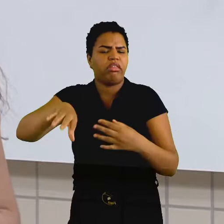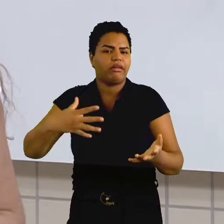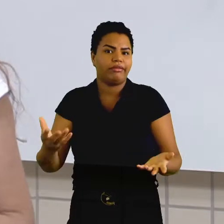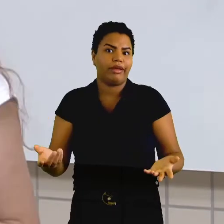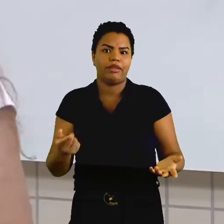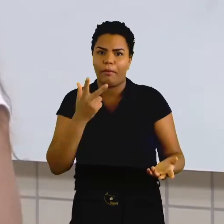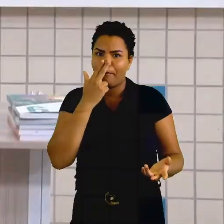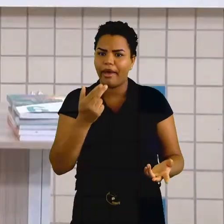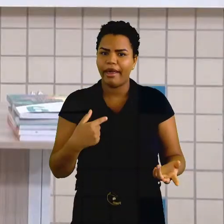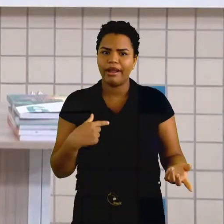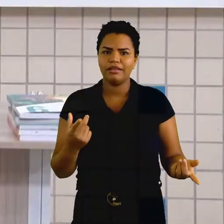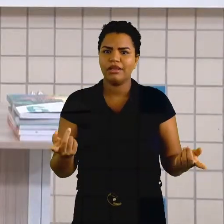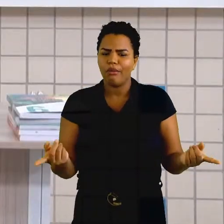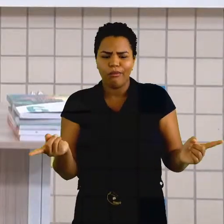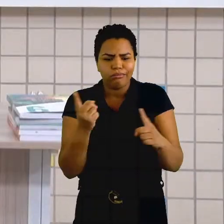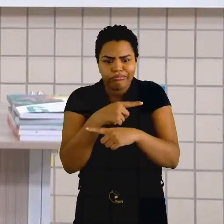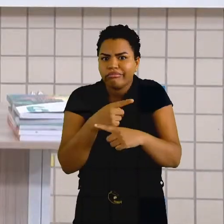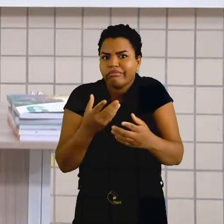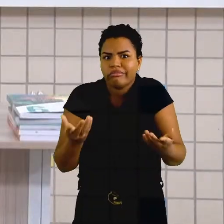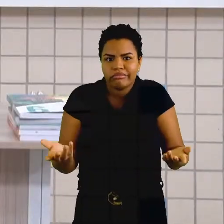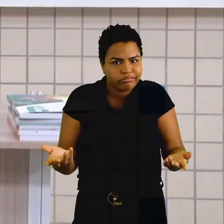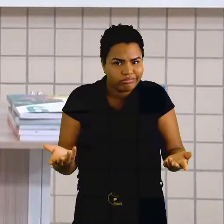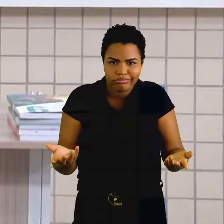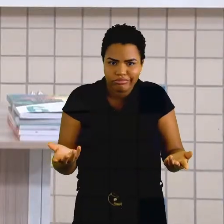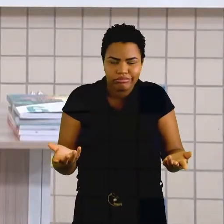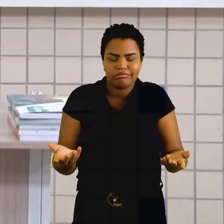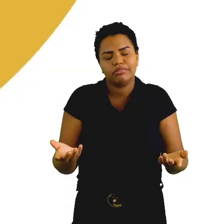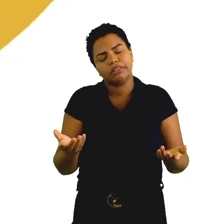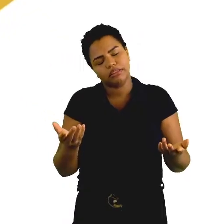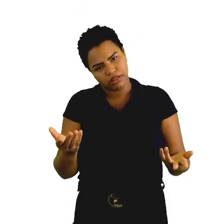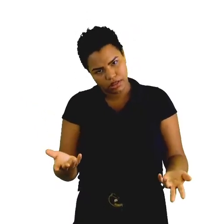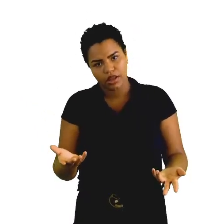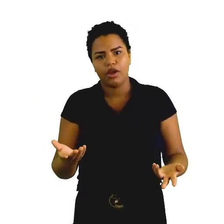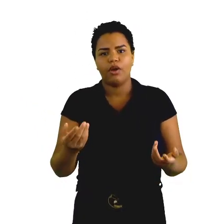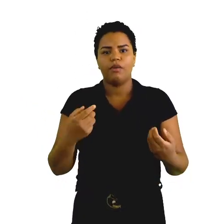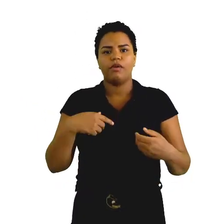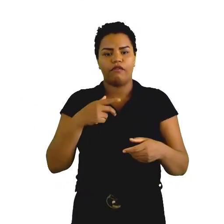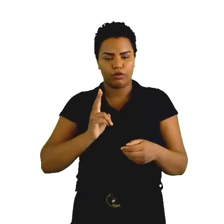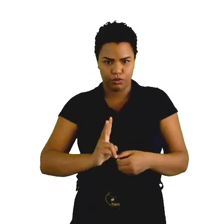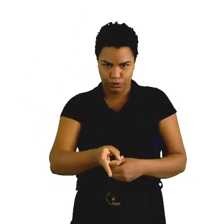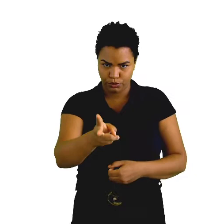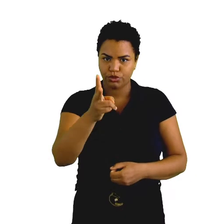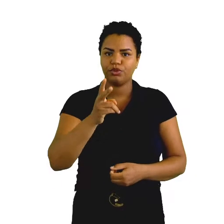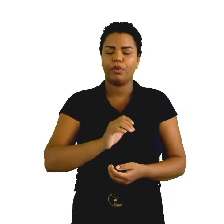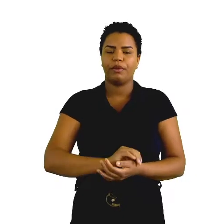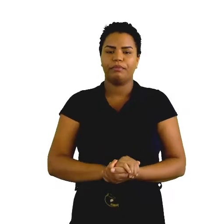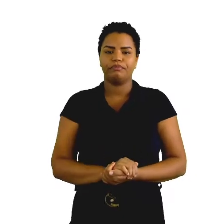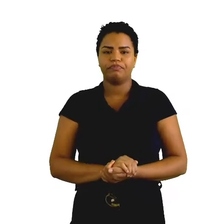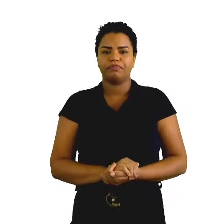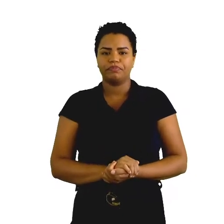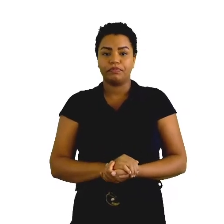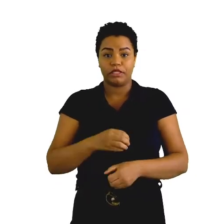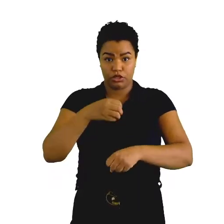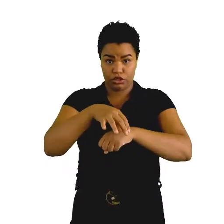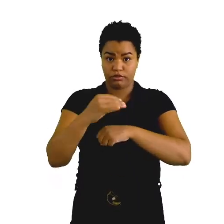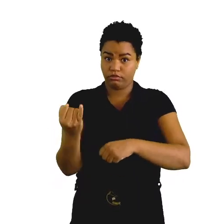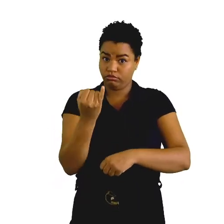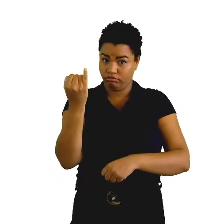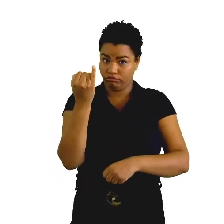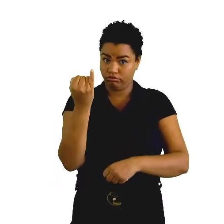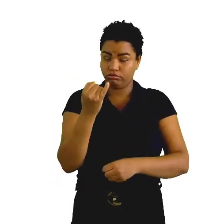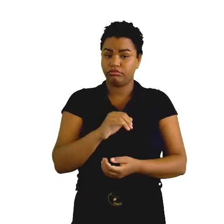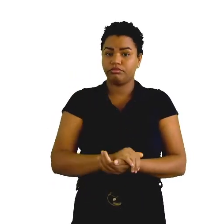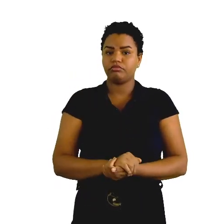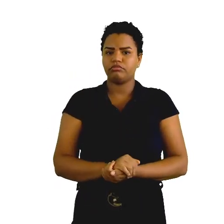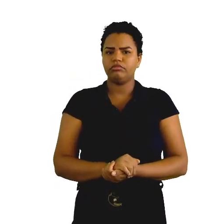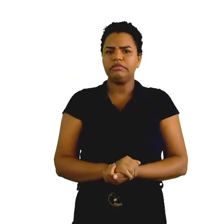uma coerência. Estão entendendo aí as dicas? Vamos continuar então. Dica muito importante, evite